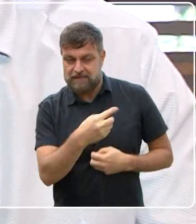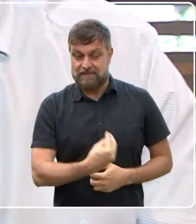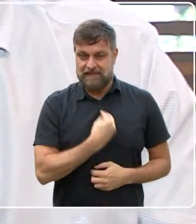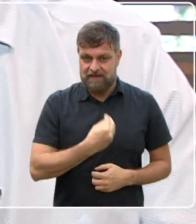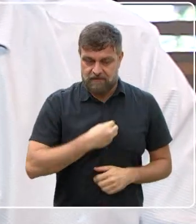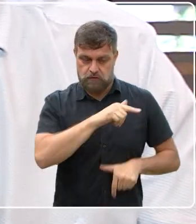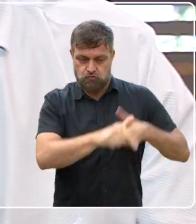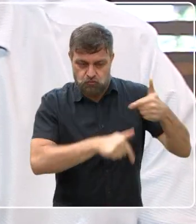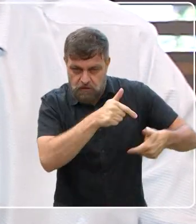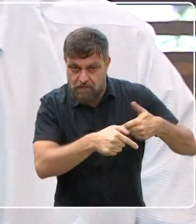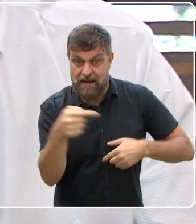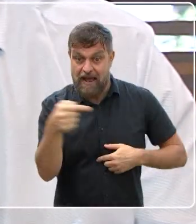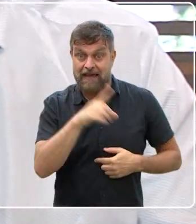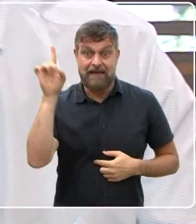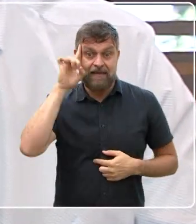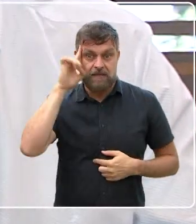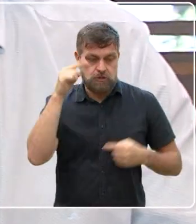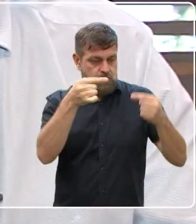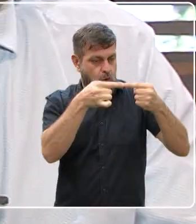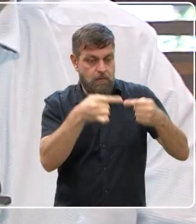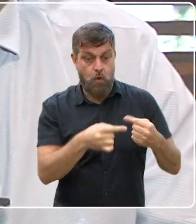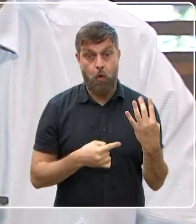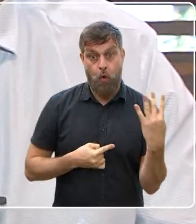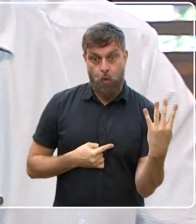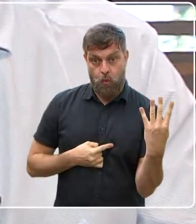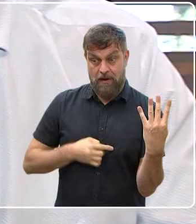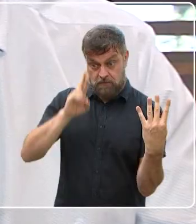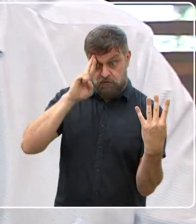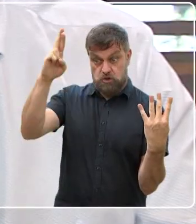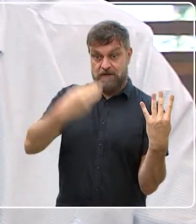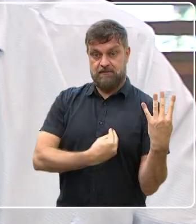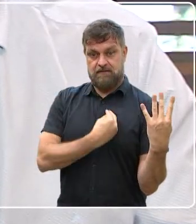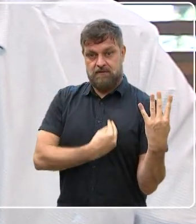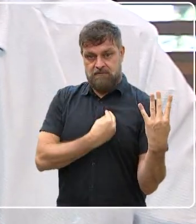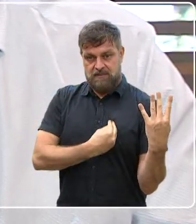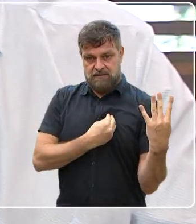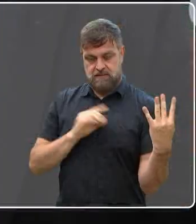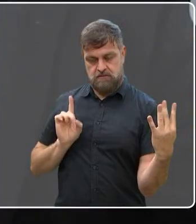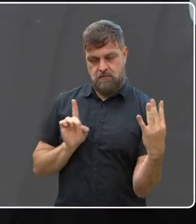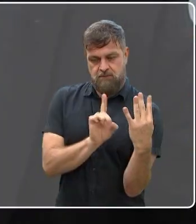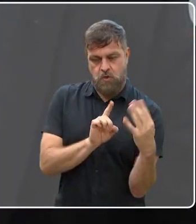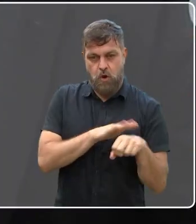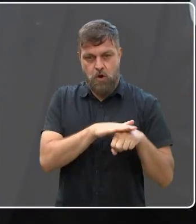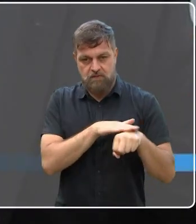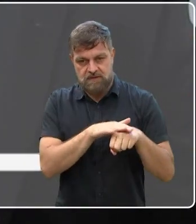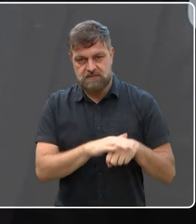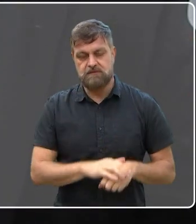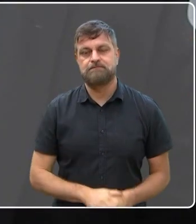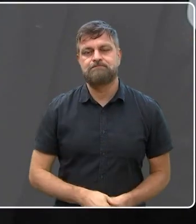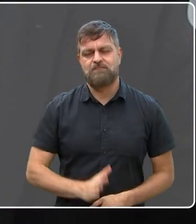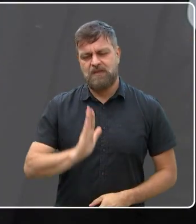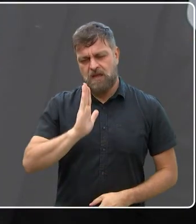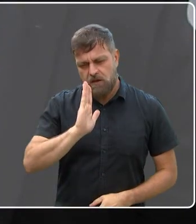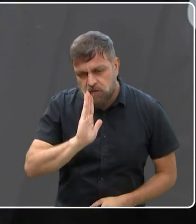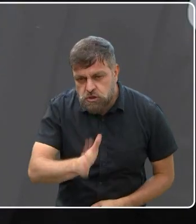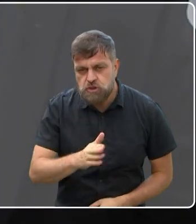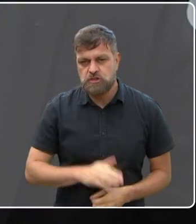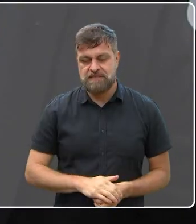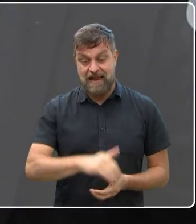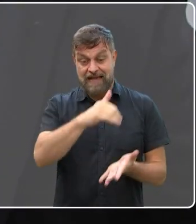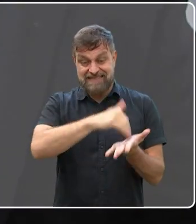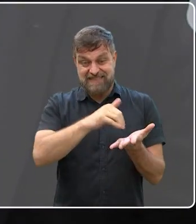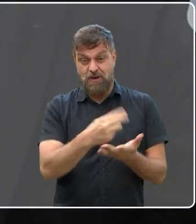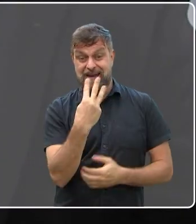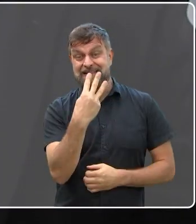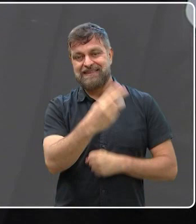deles era... E realmente naquele dia tudo coincidiu para os 4 estarem numa sala falando comigo. Eu já estava no escritório há